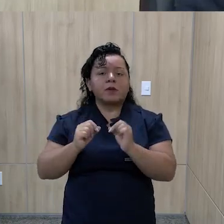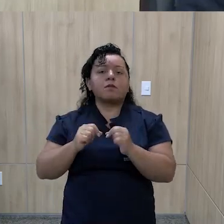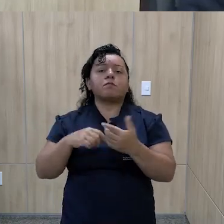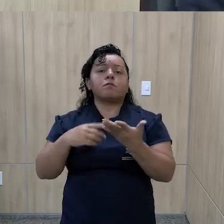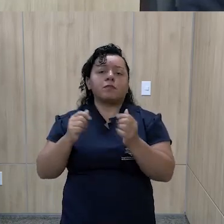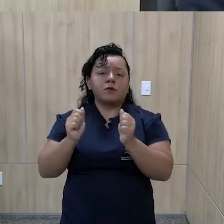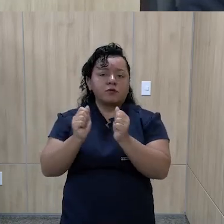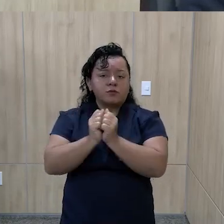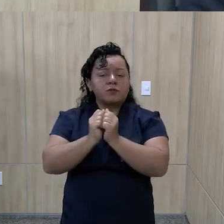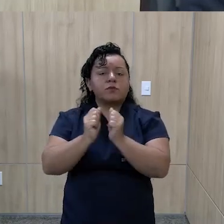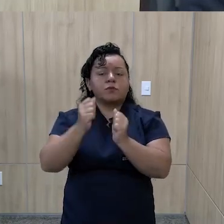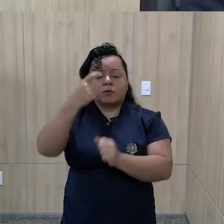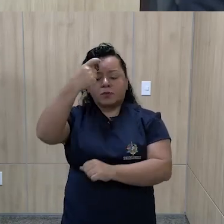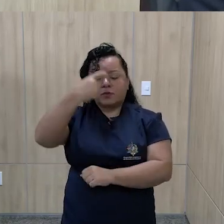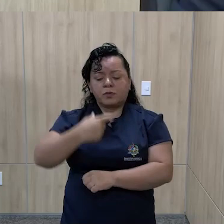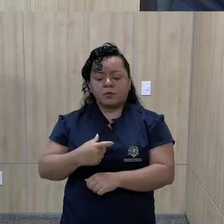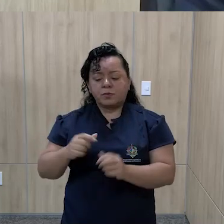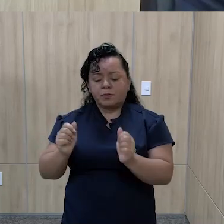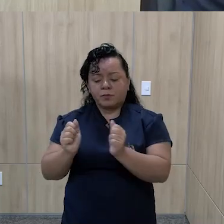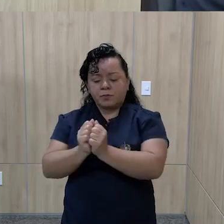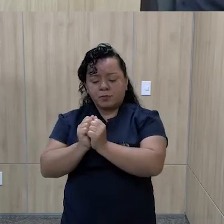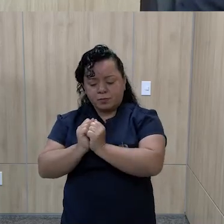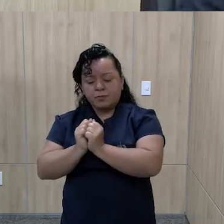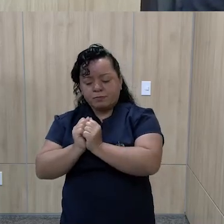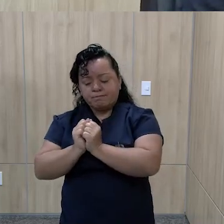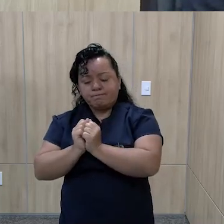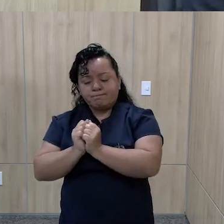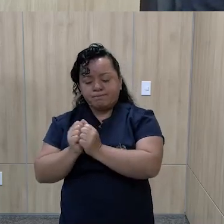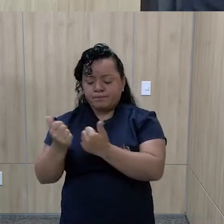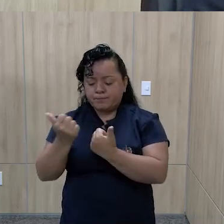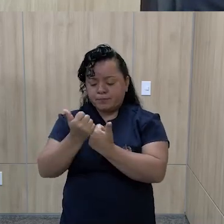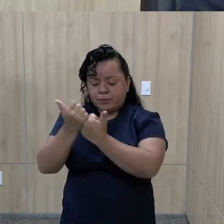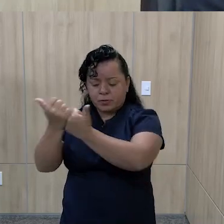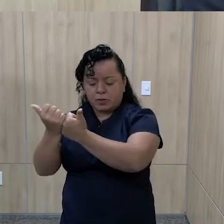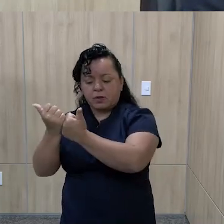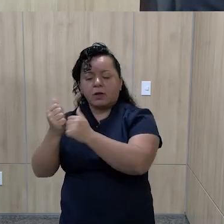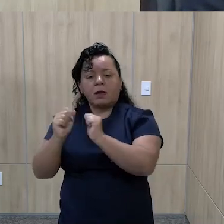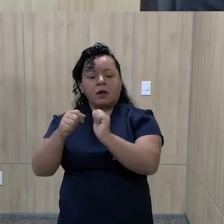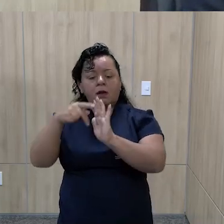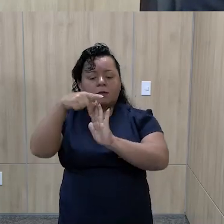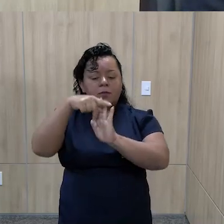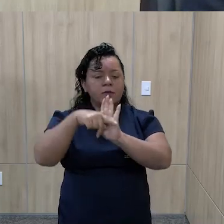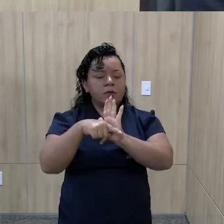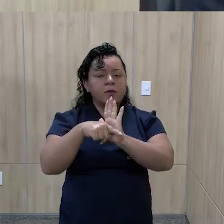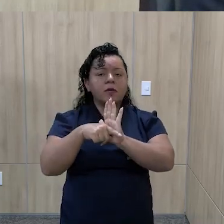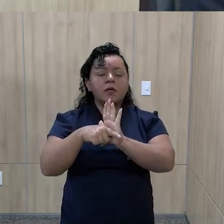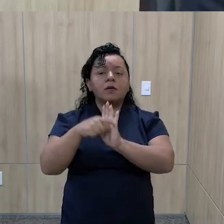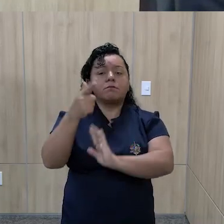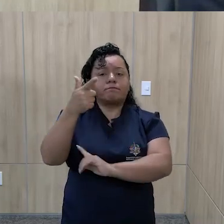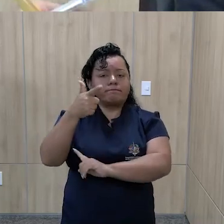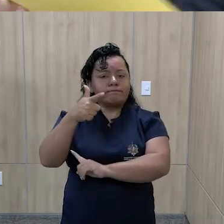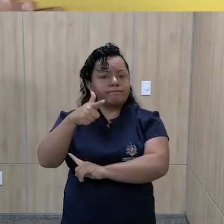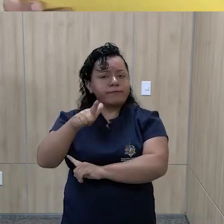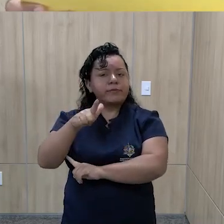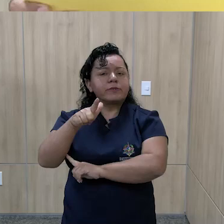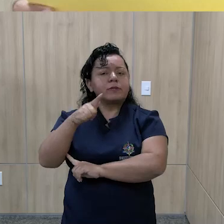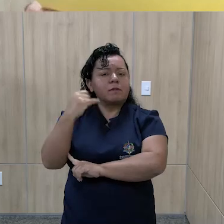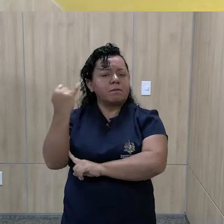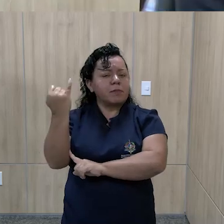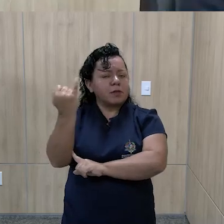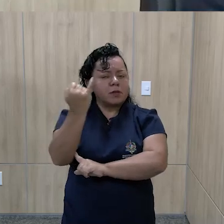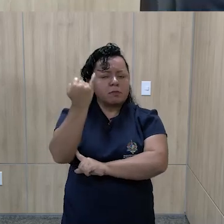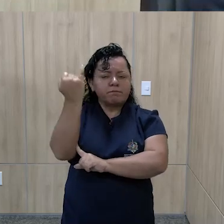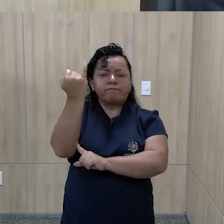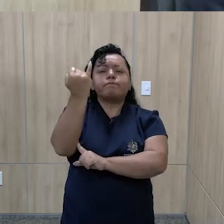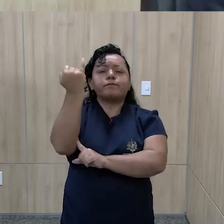debrucei atentamente junto com a minha assessoria em relação a este projeto que repito é de